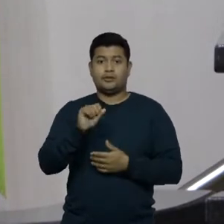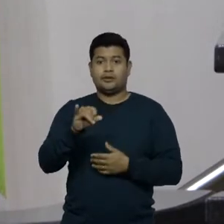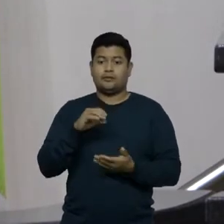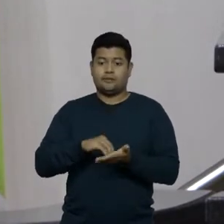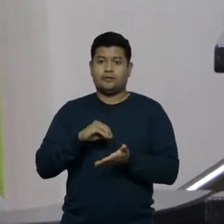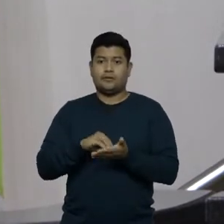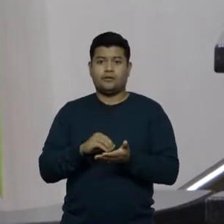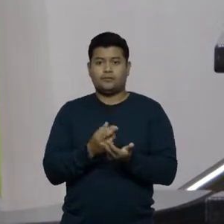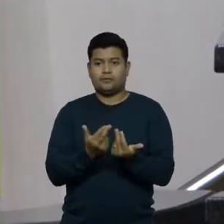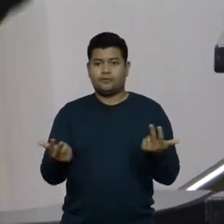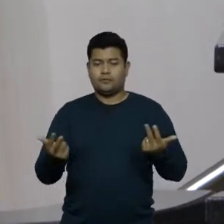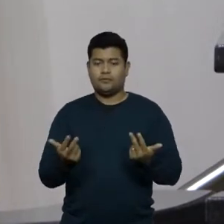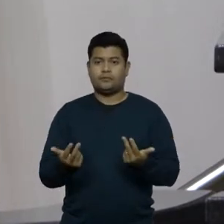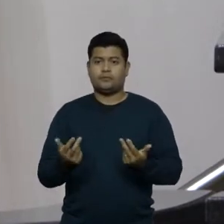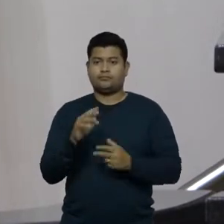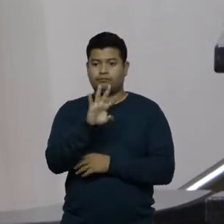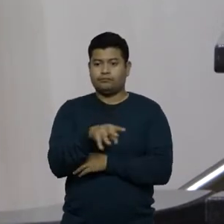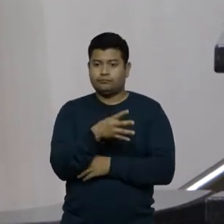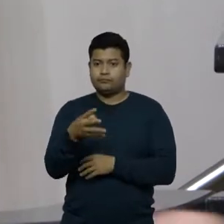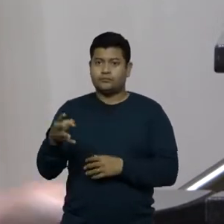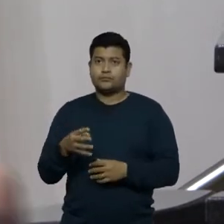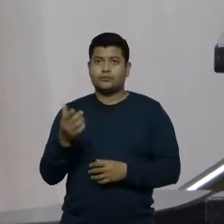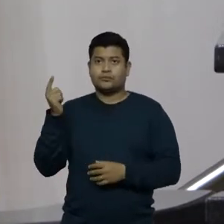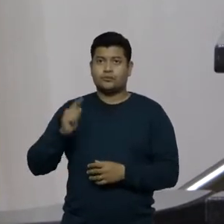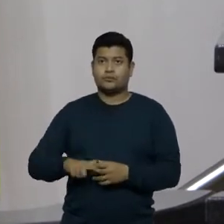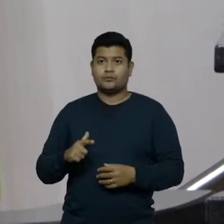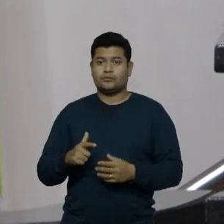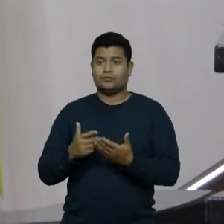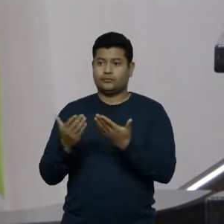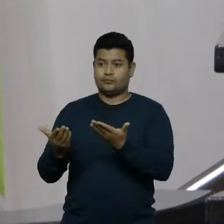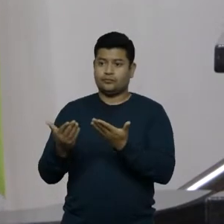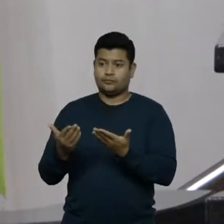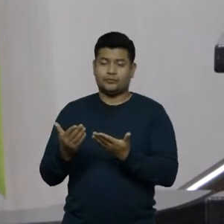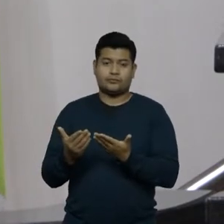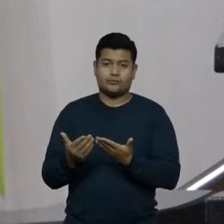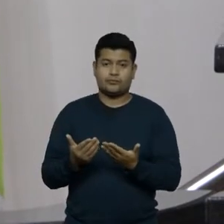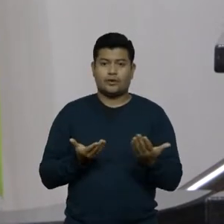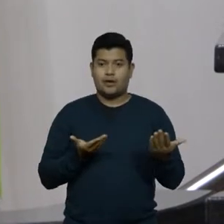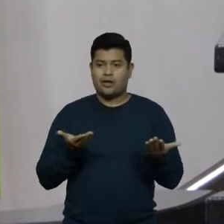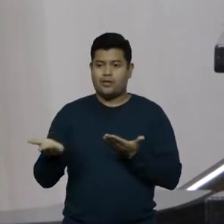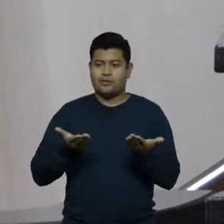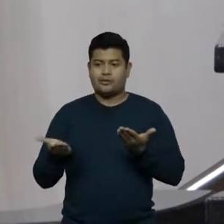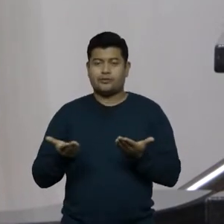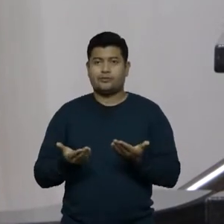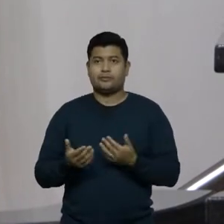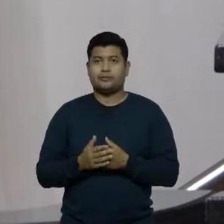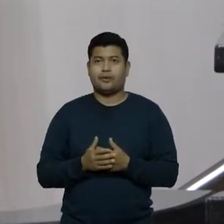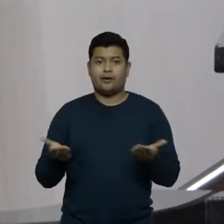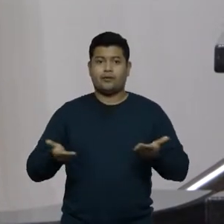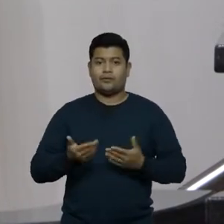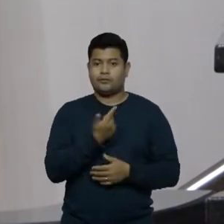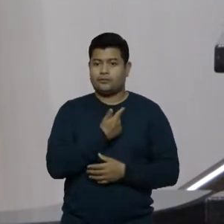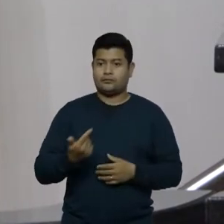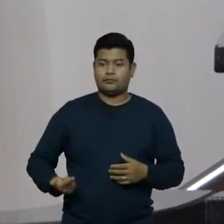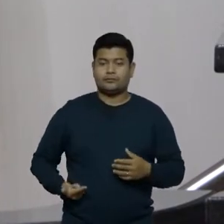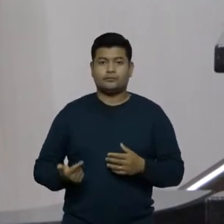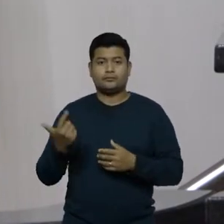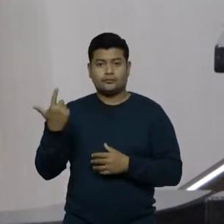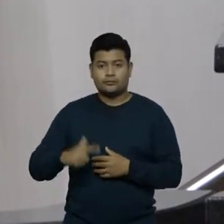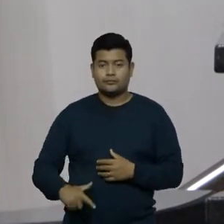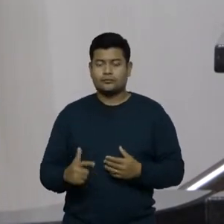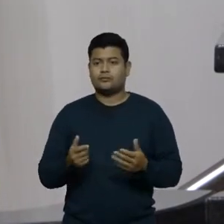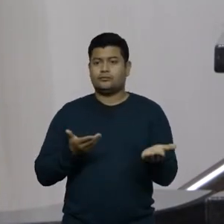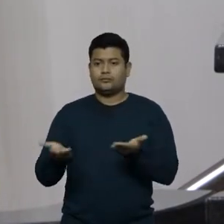as planilhas mais uma licitação lá que deu Deserta agora o governo lançou mais um trecho agora